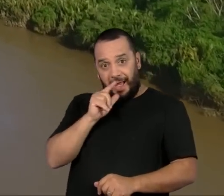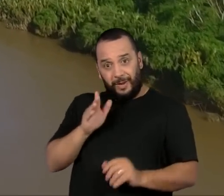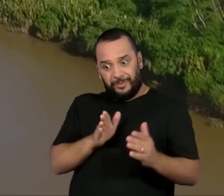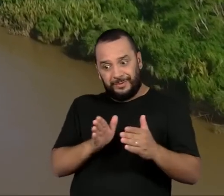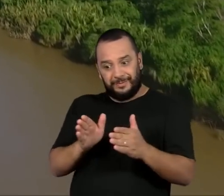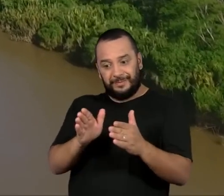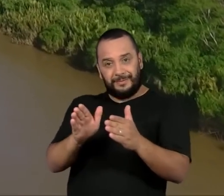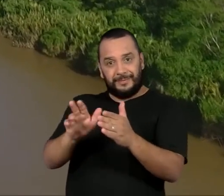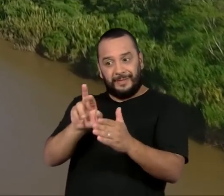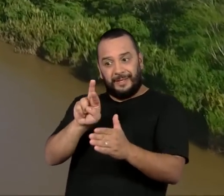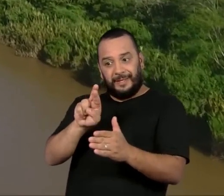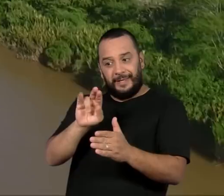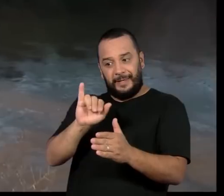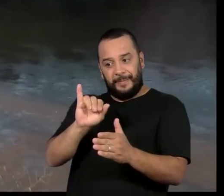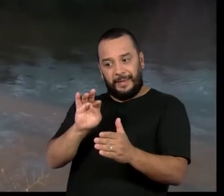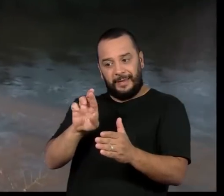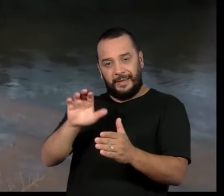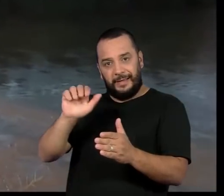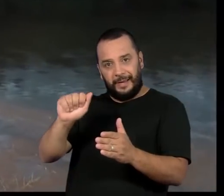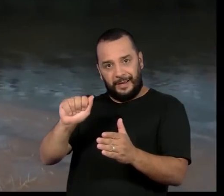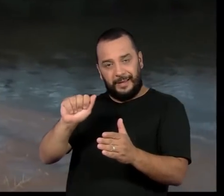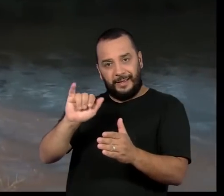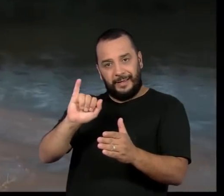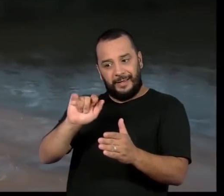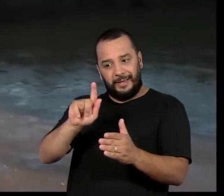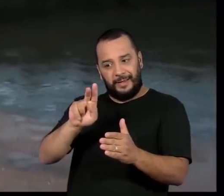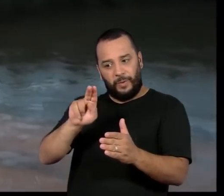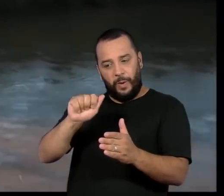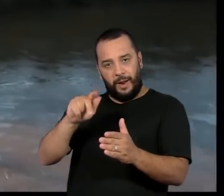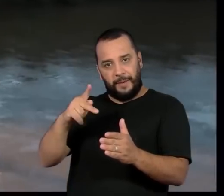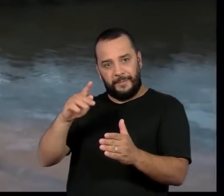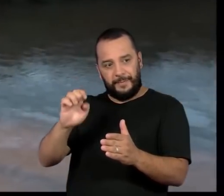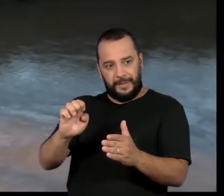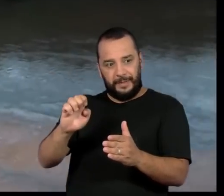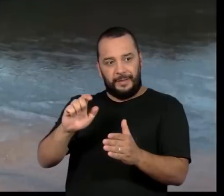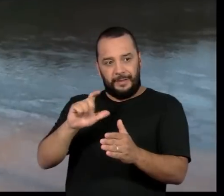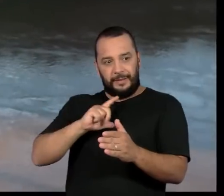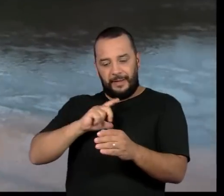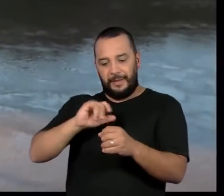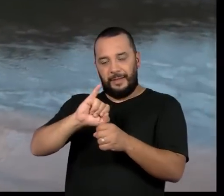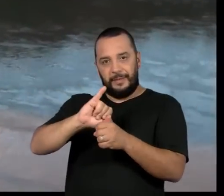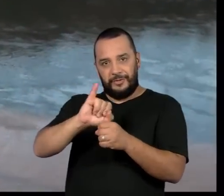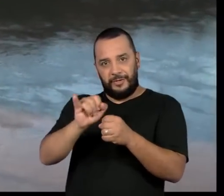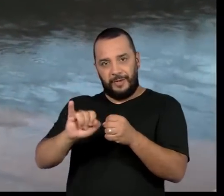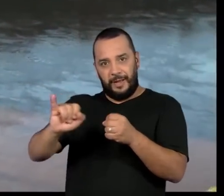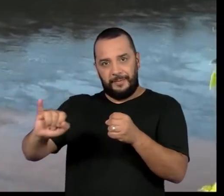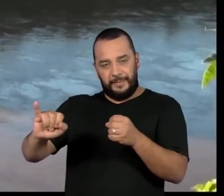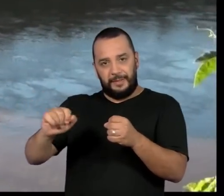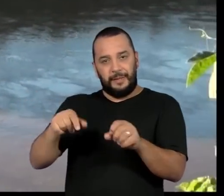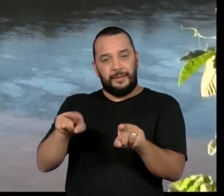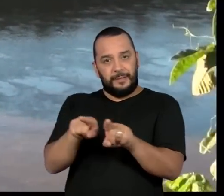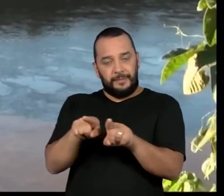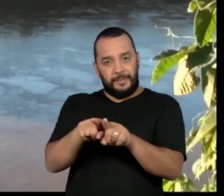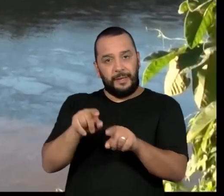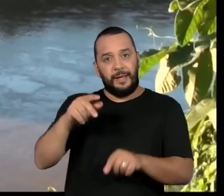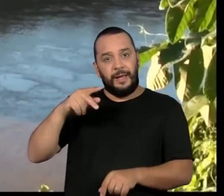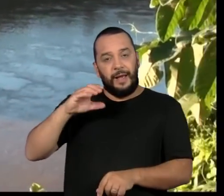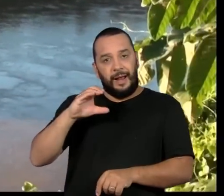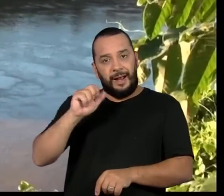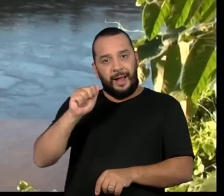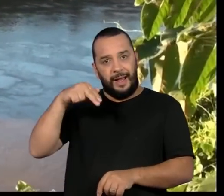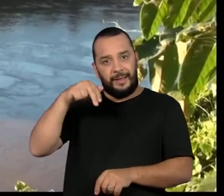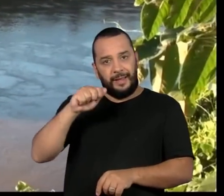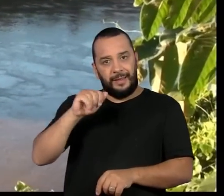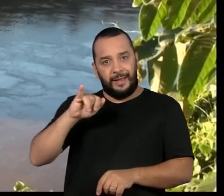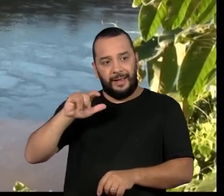do rio Ribeira de Iguape e do complexo estuarino lagunar de Iguape, Cananéia e Paranaguá.